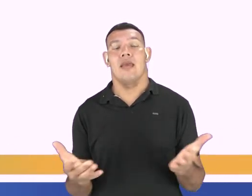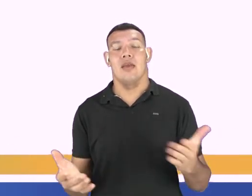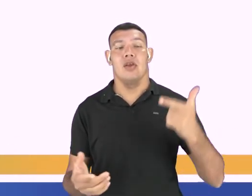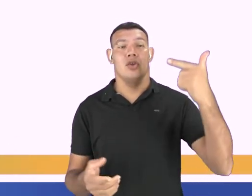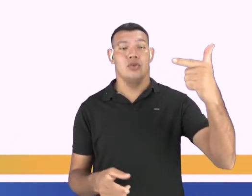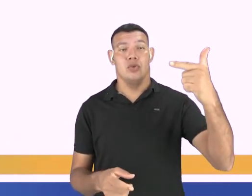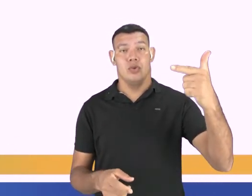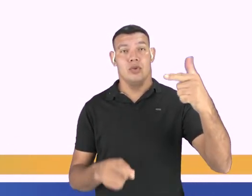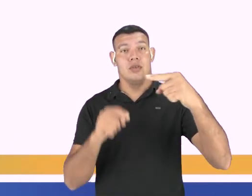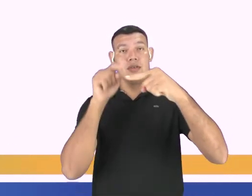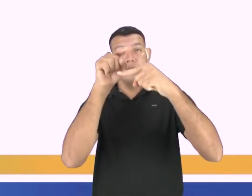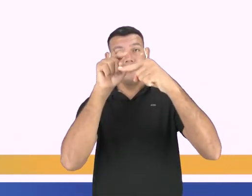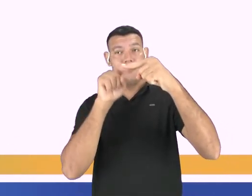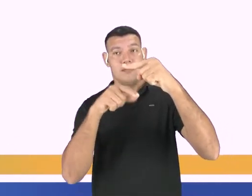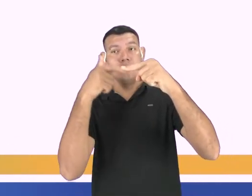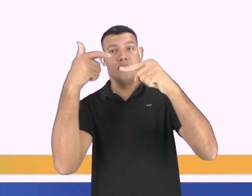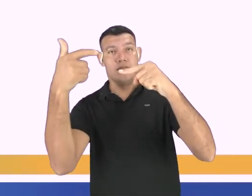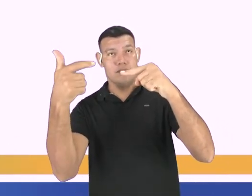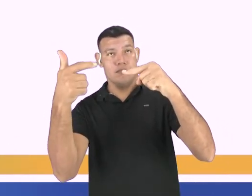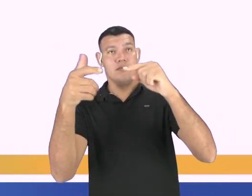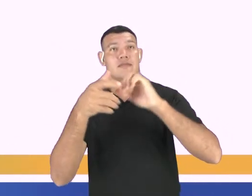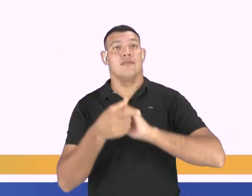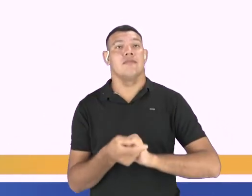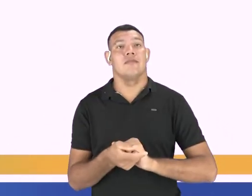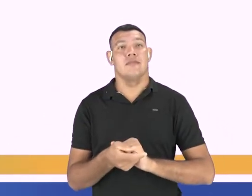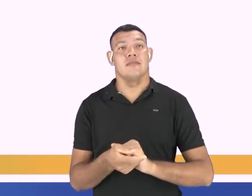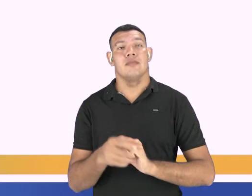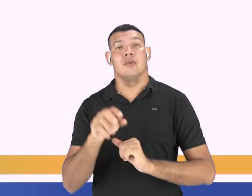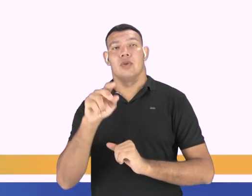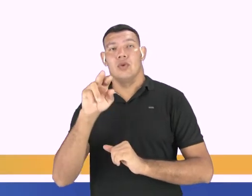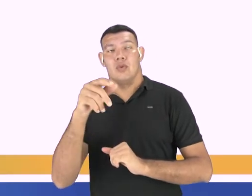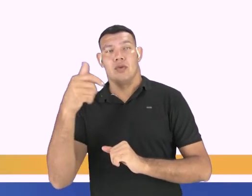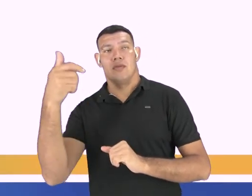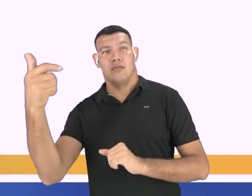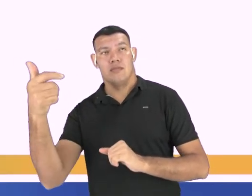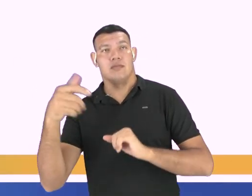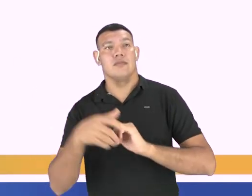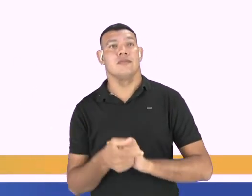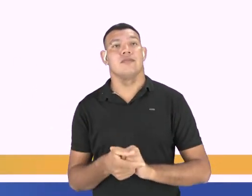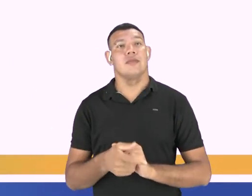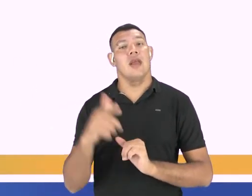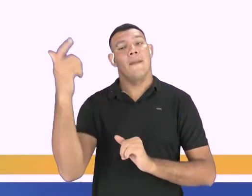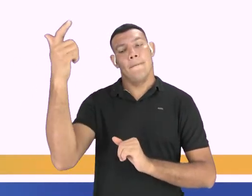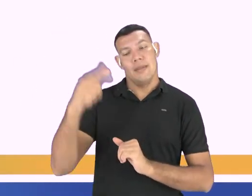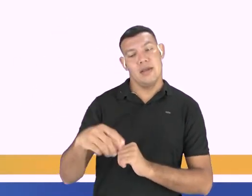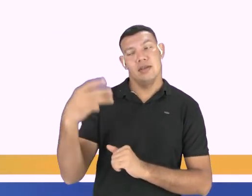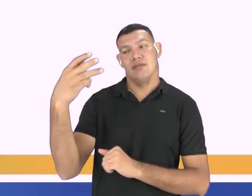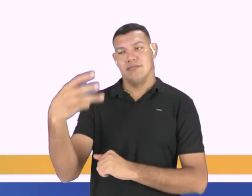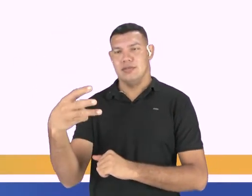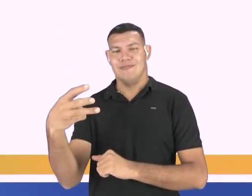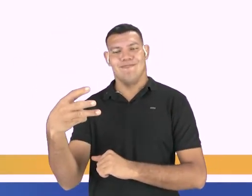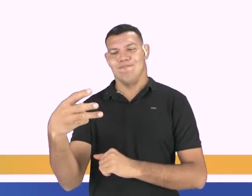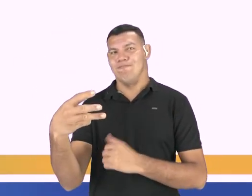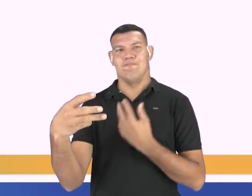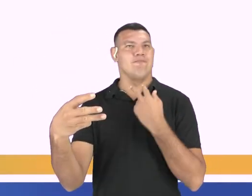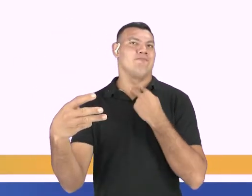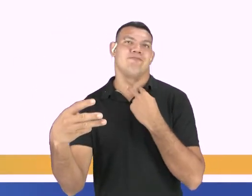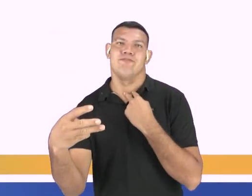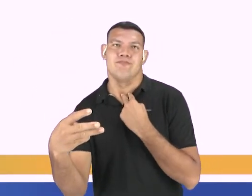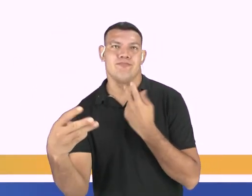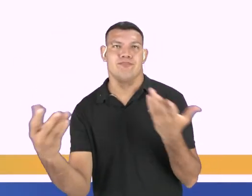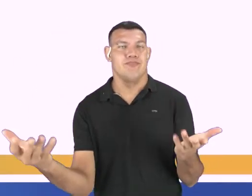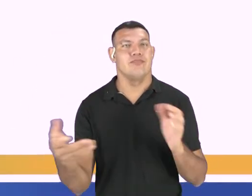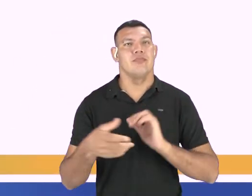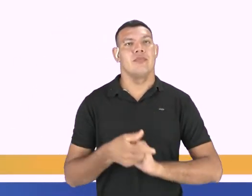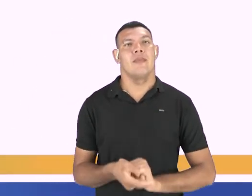2. 2 dividido para 2 é igual a 1 e o 3 apenas repetimos, né? Já que essa divisão aí não é exata, de